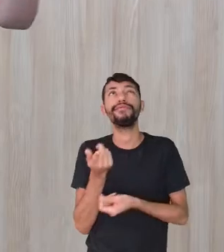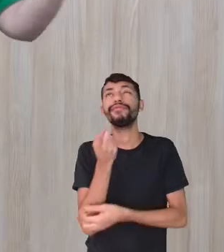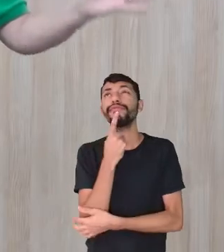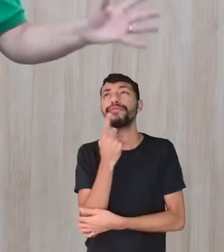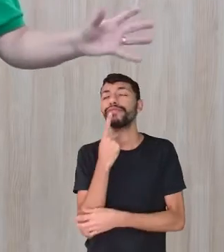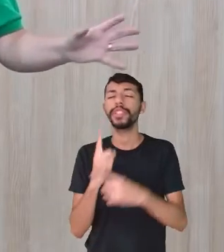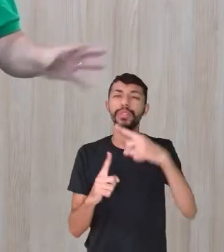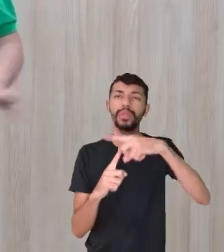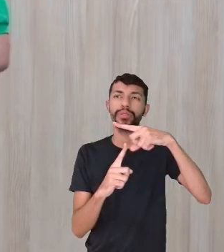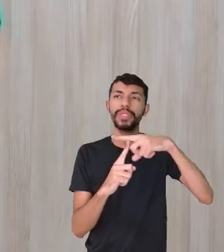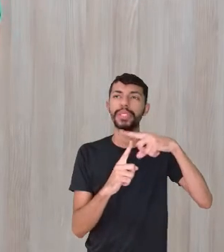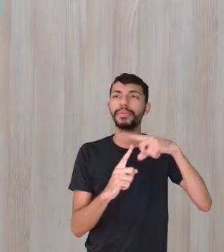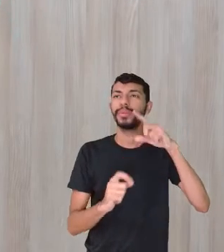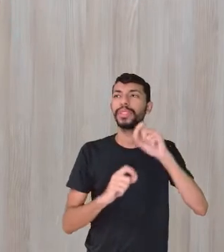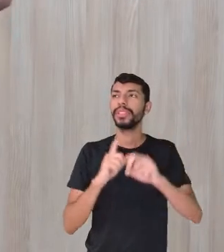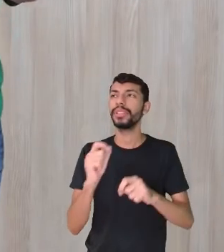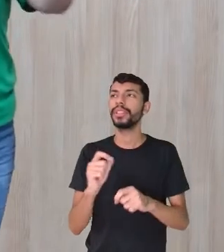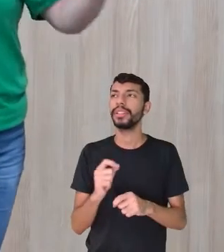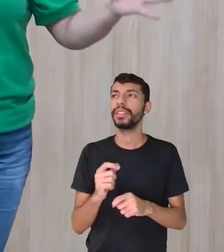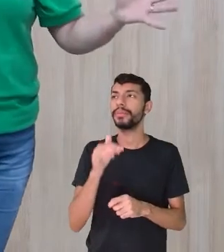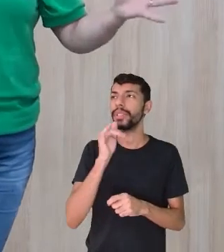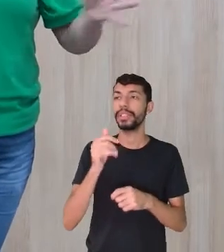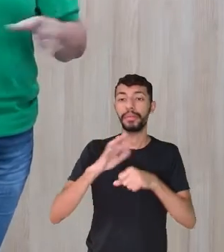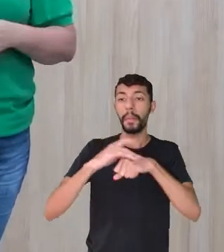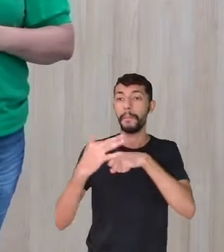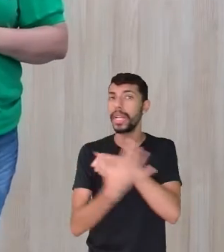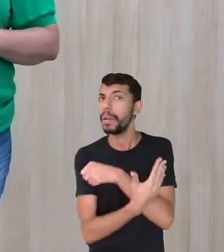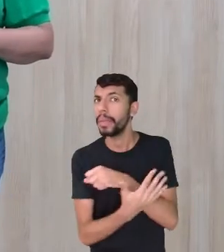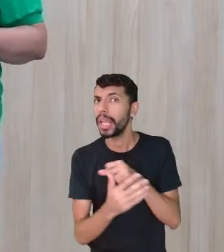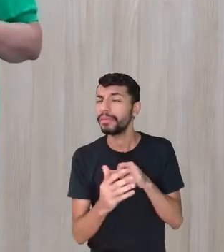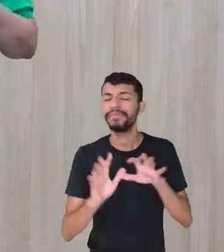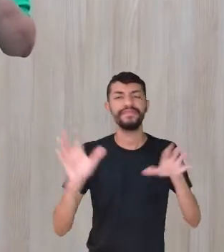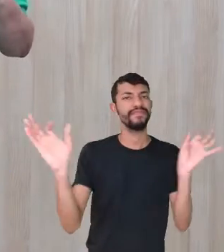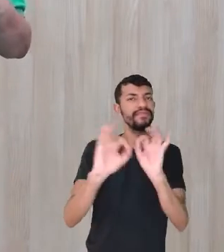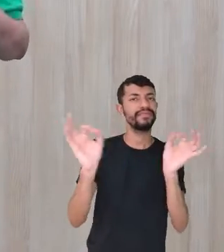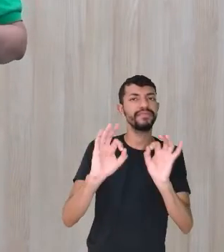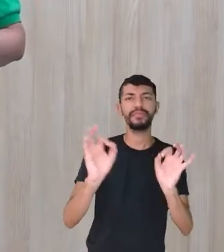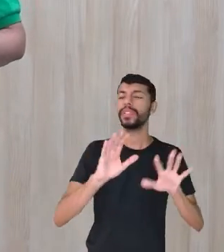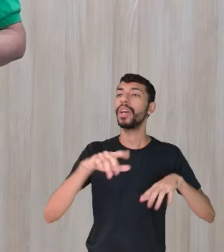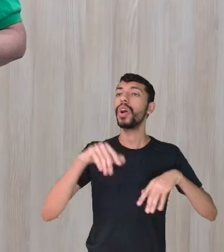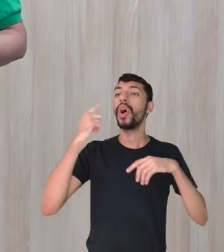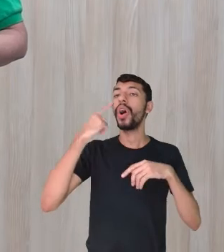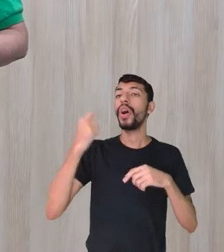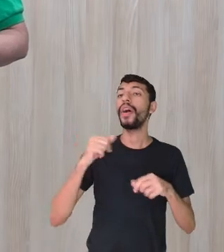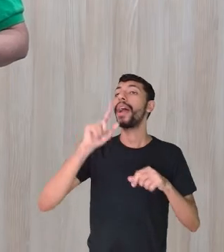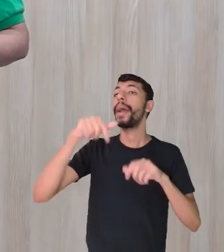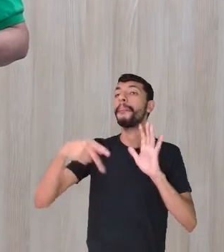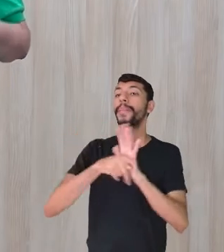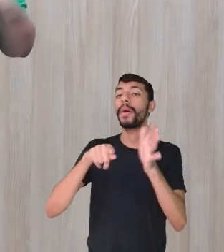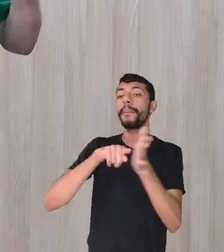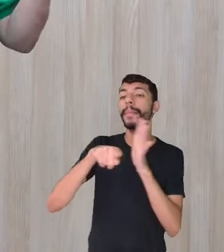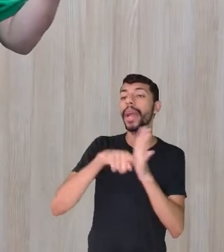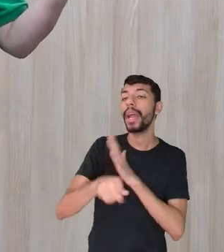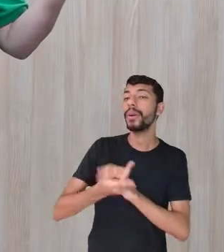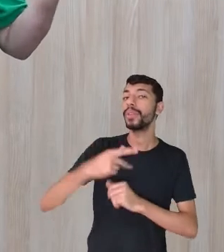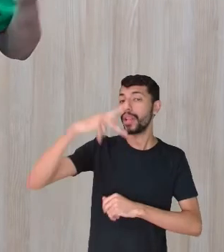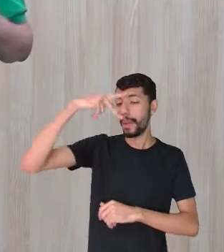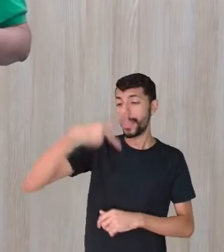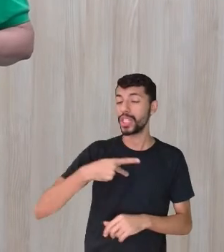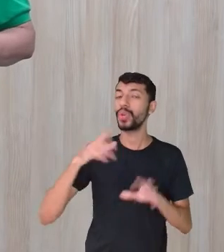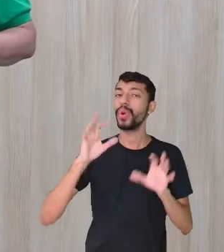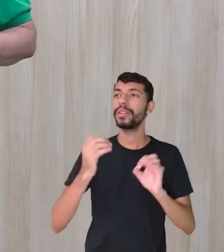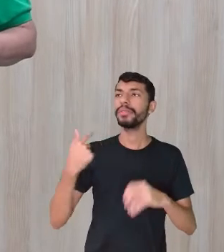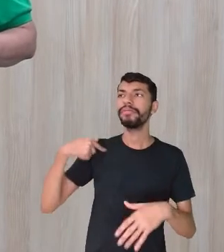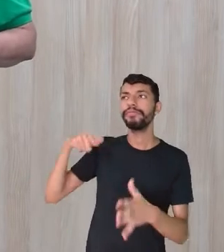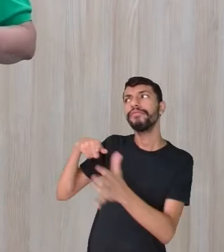algum tipo sobre a pandemia? Não, eu falei, foram perguntas pessoais, não é? Que eu perguntei